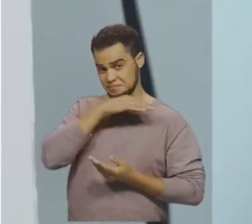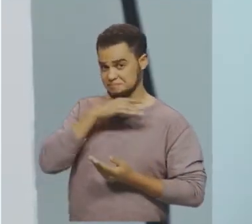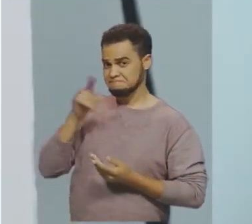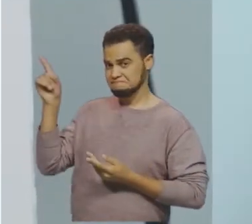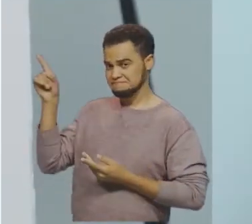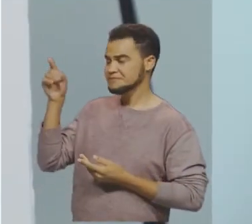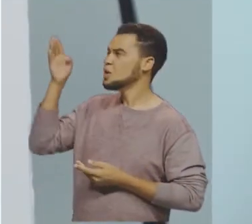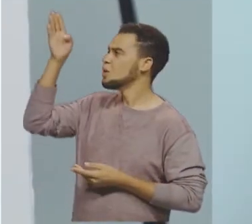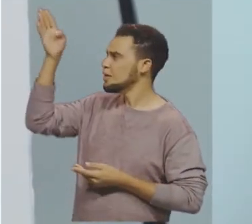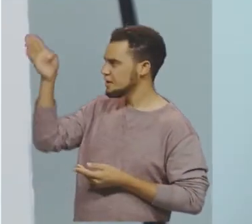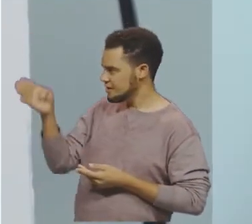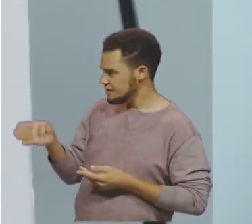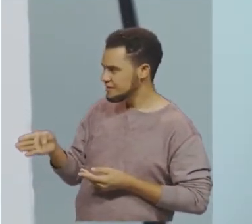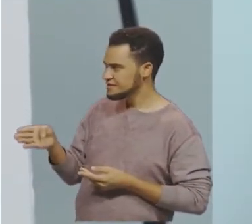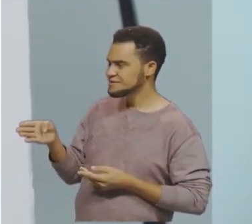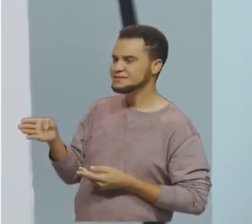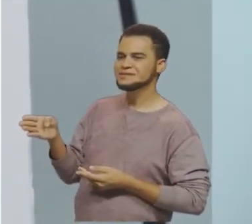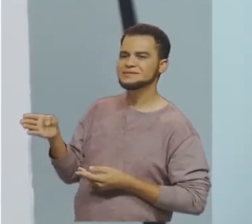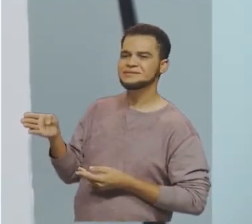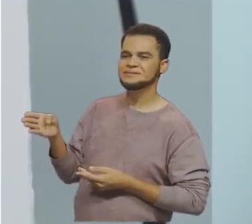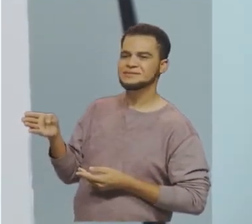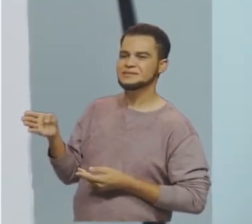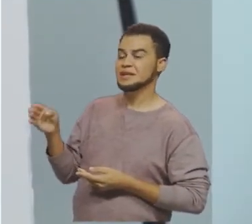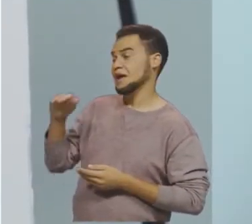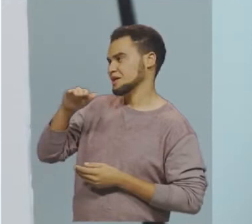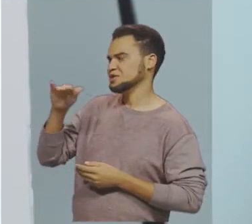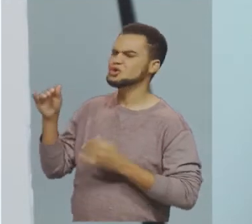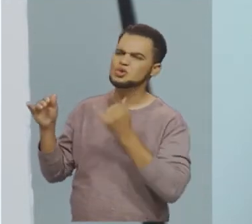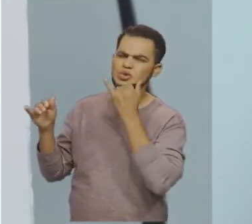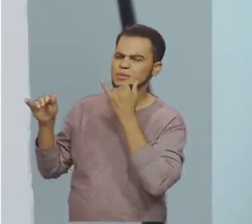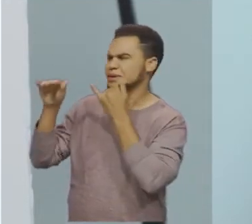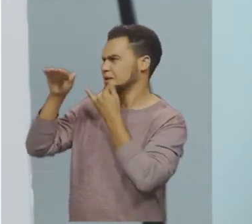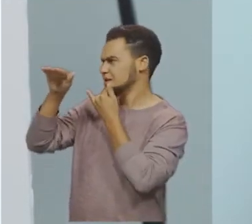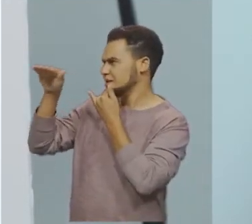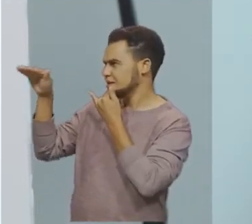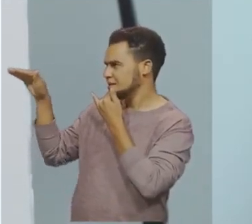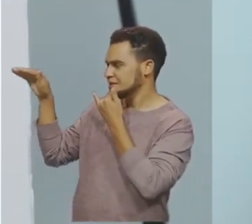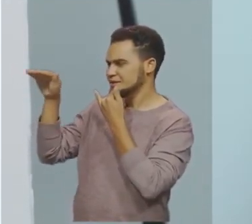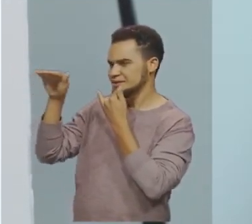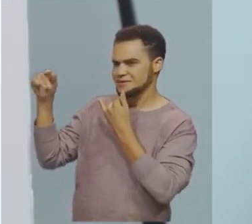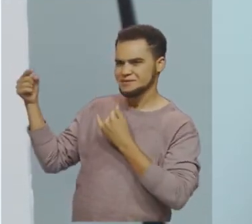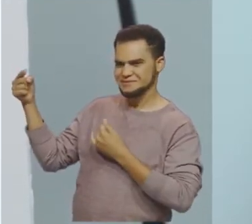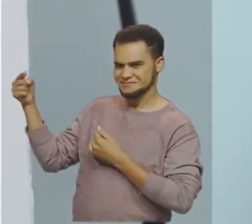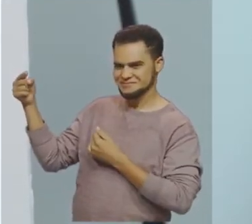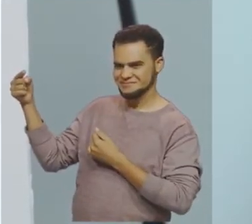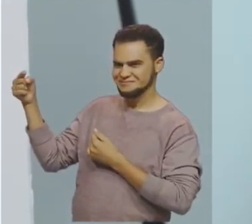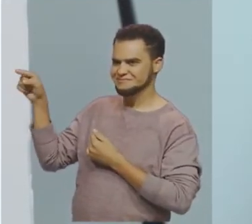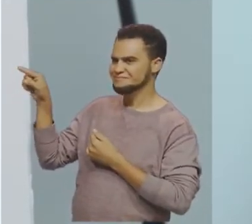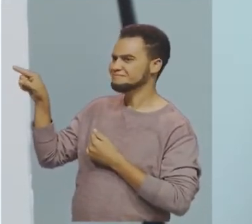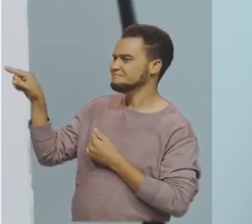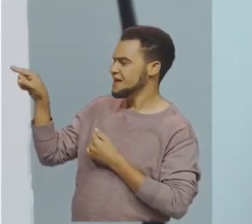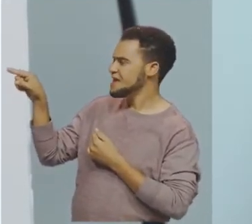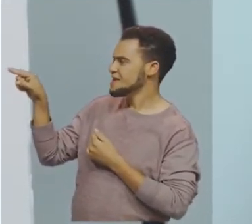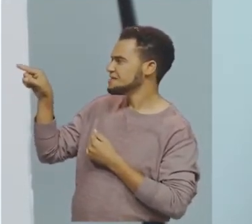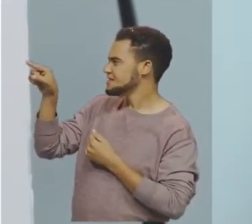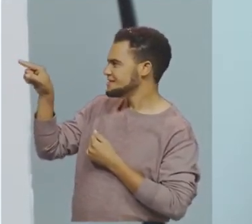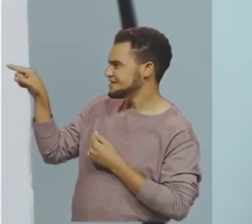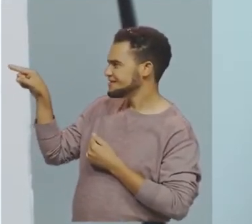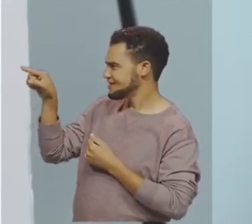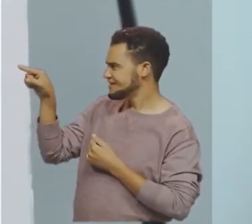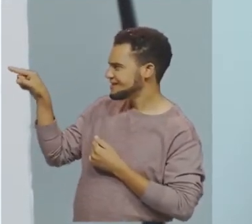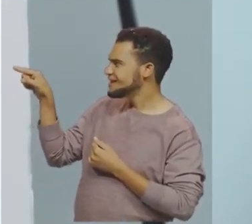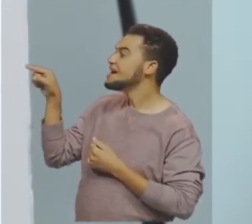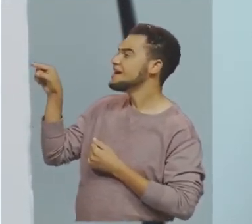abscissa, desculpa, o abscissa está aqui, e o eixo da ordenada, que é o y,